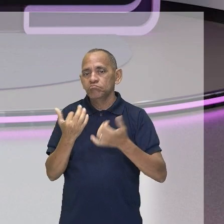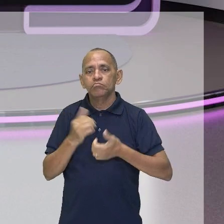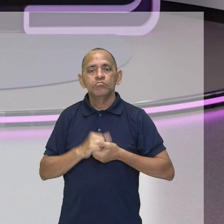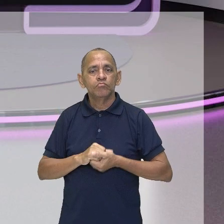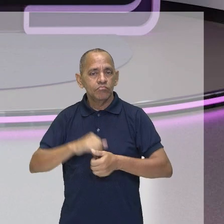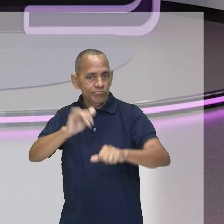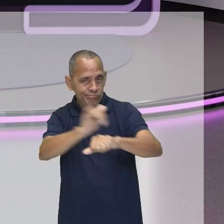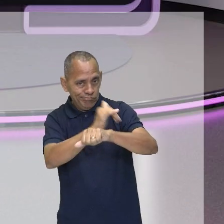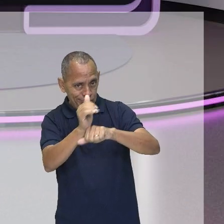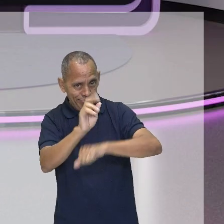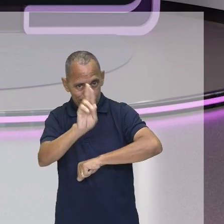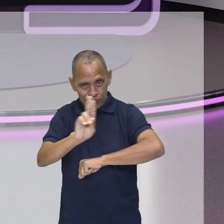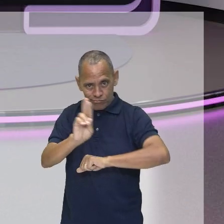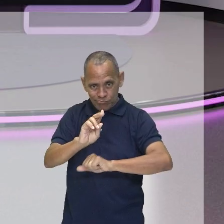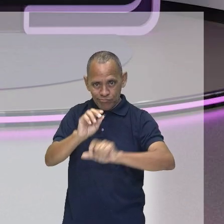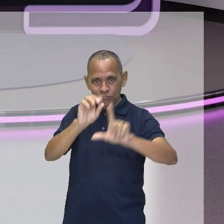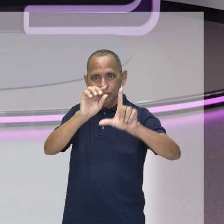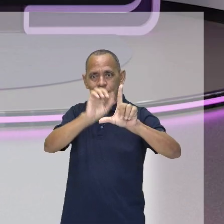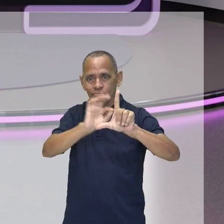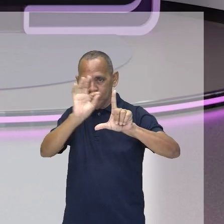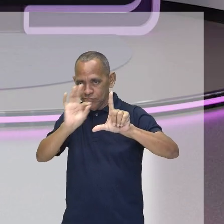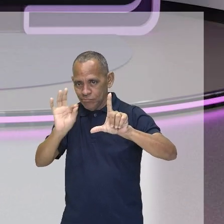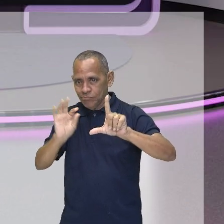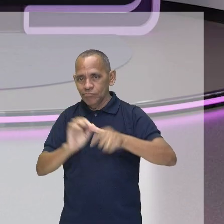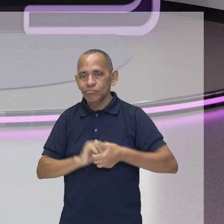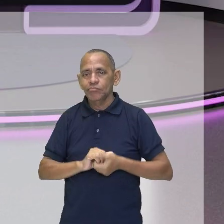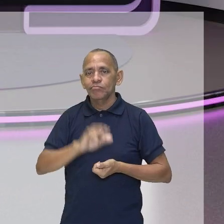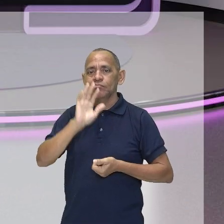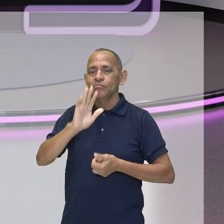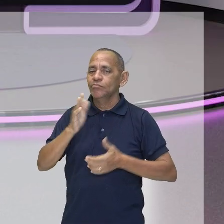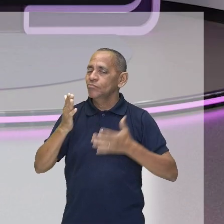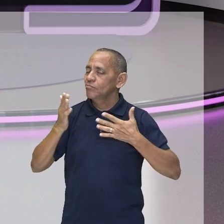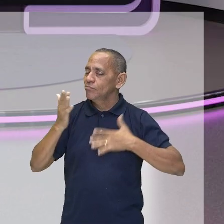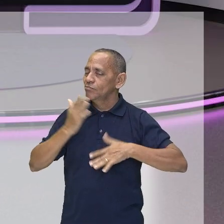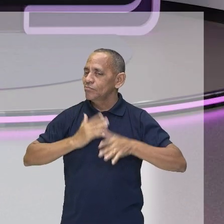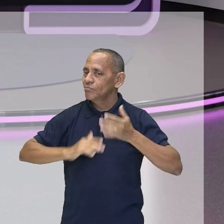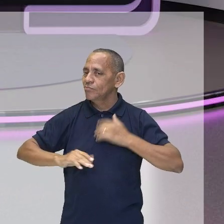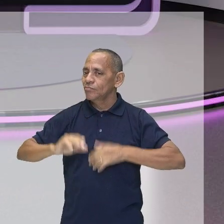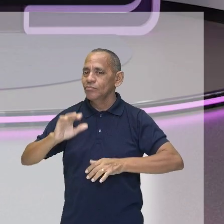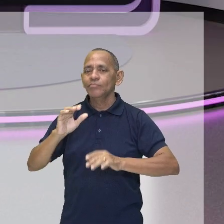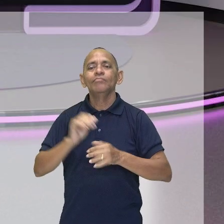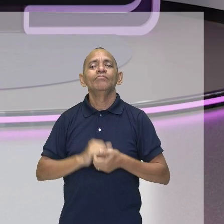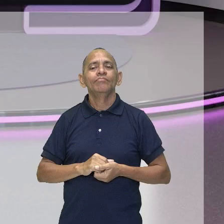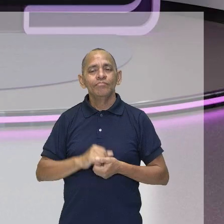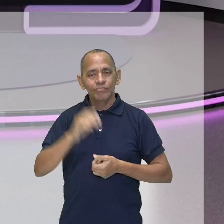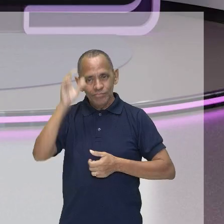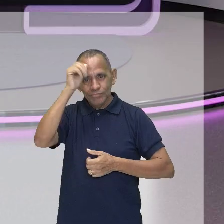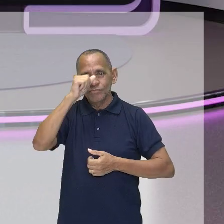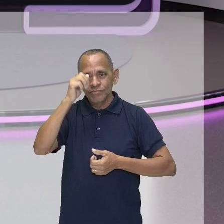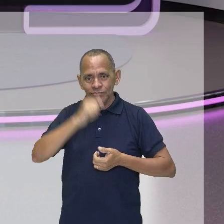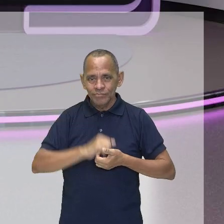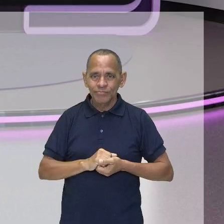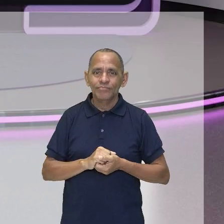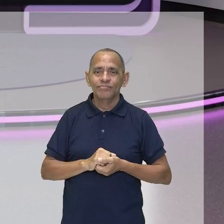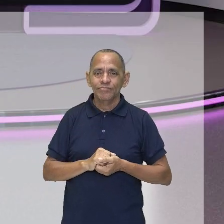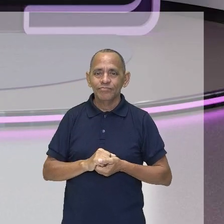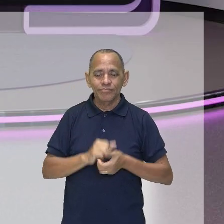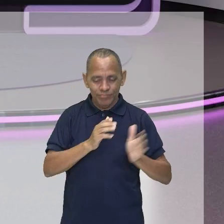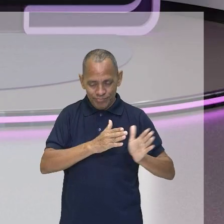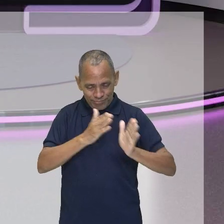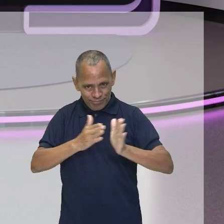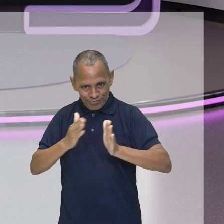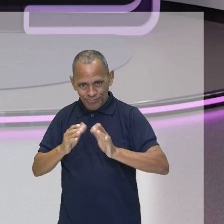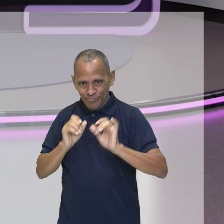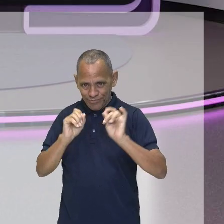desse gráfico, tá? Mas calma, muita calma nessa hora, porque nós vamos aprender o passo a passo de como construir o gráfico, tá